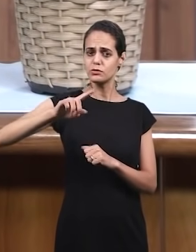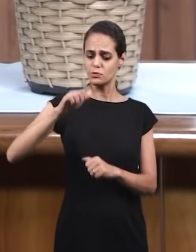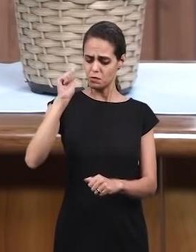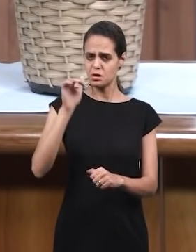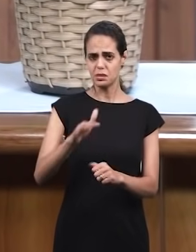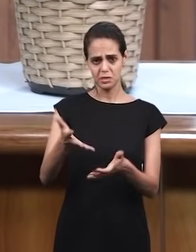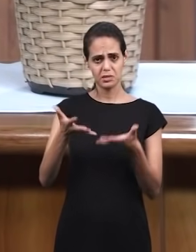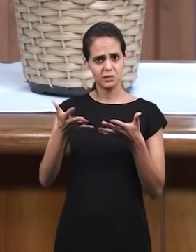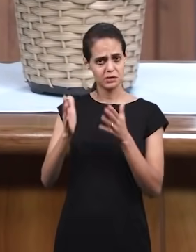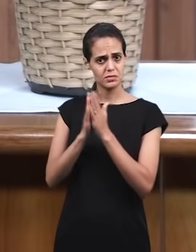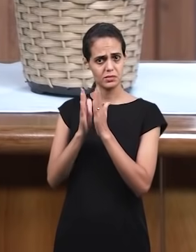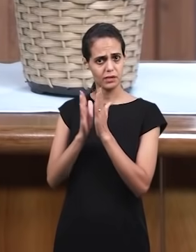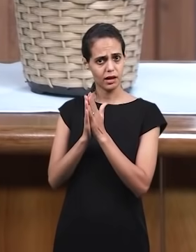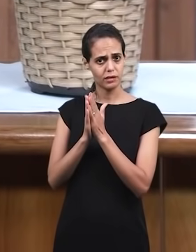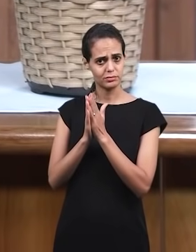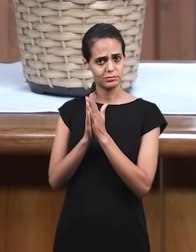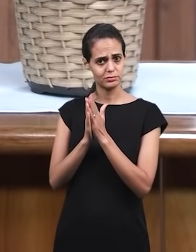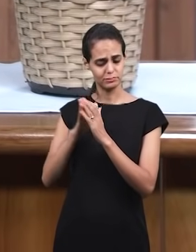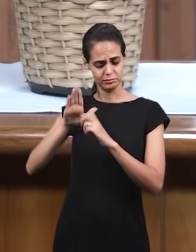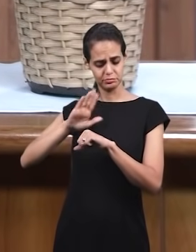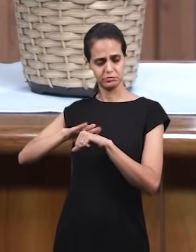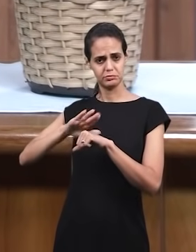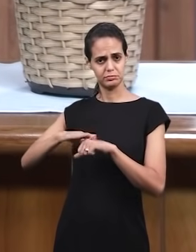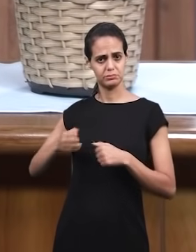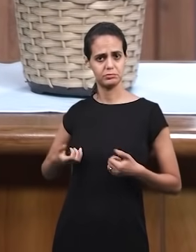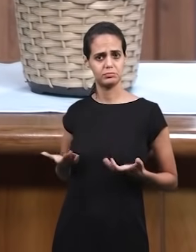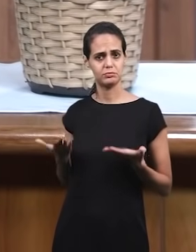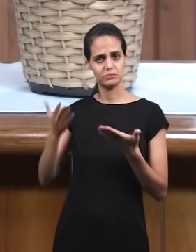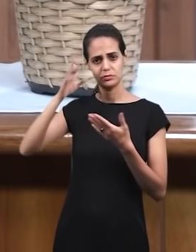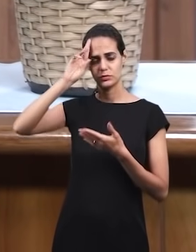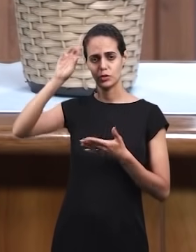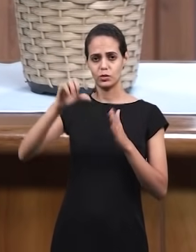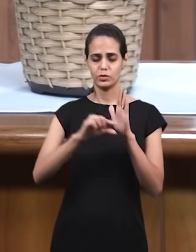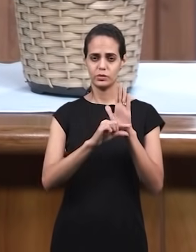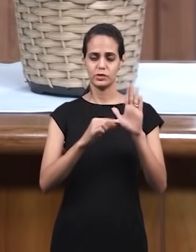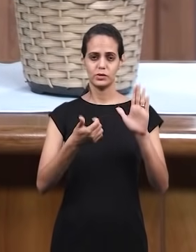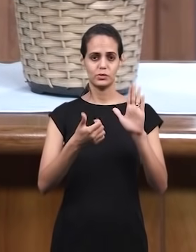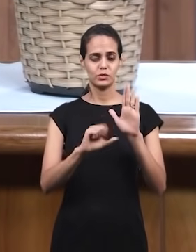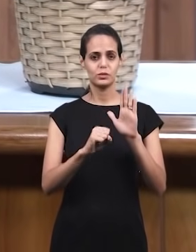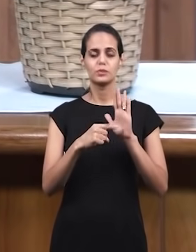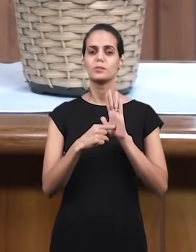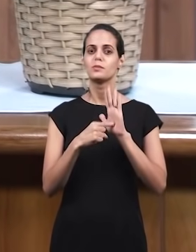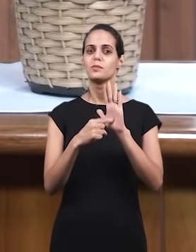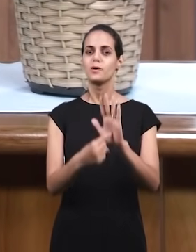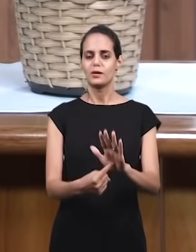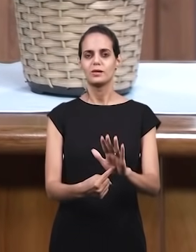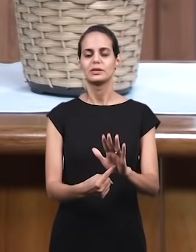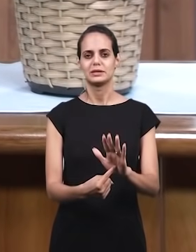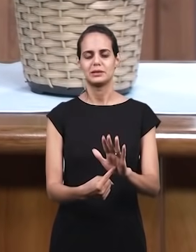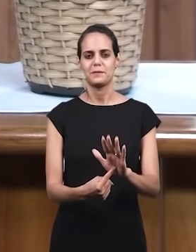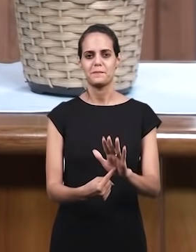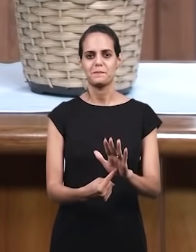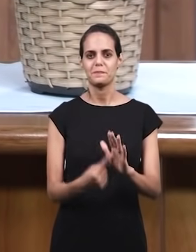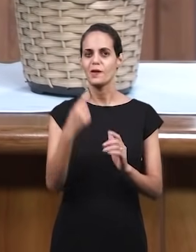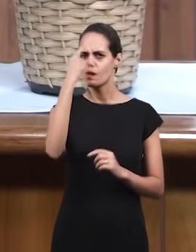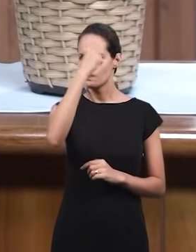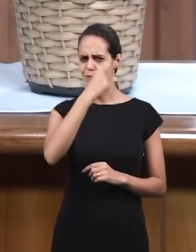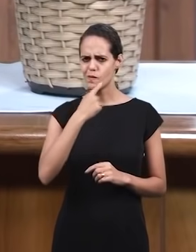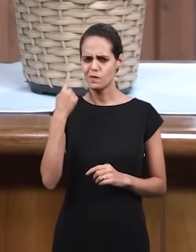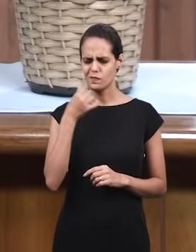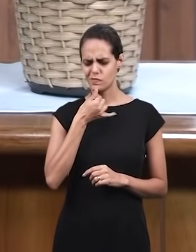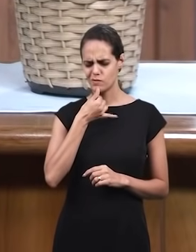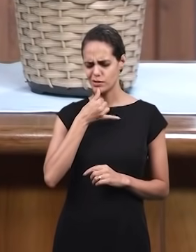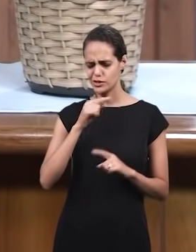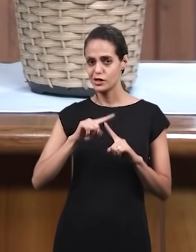ela orou, o texto no versículo 18, diz: orou que o semblante dela não era mais triste,